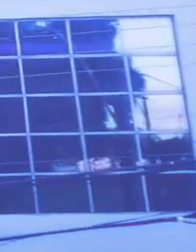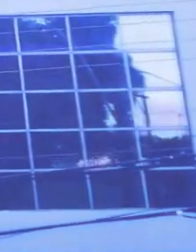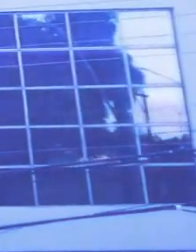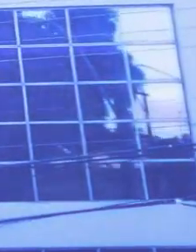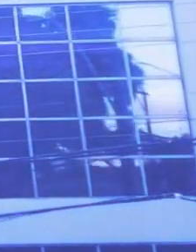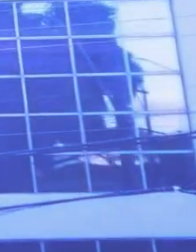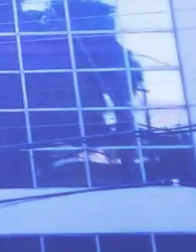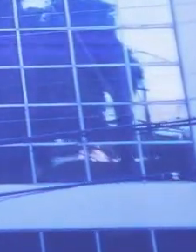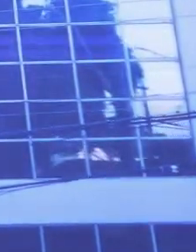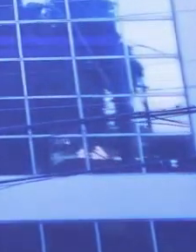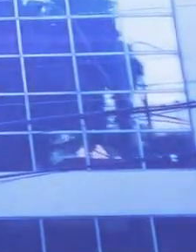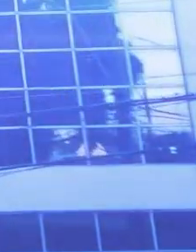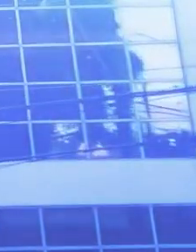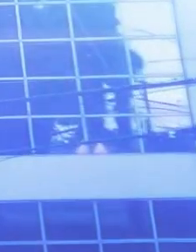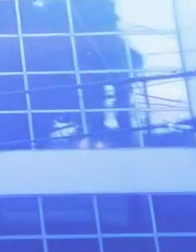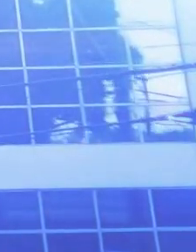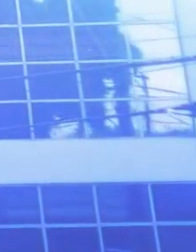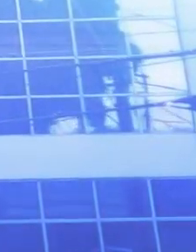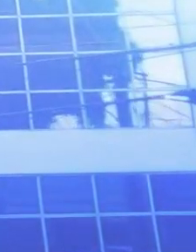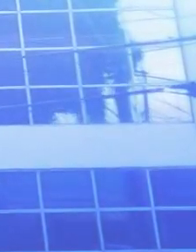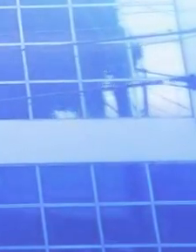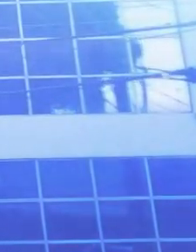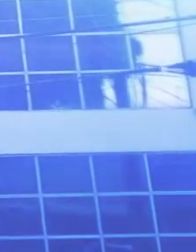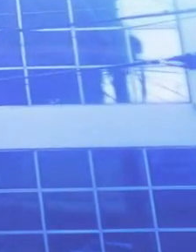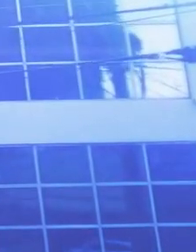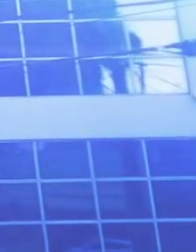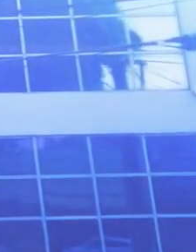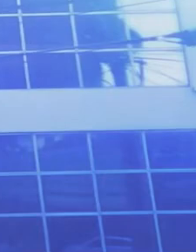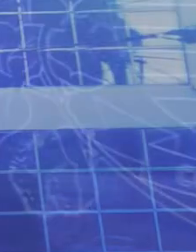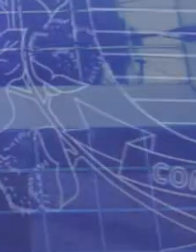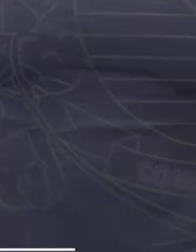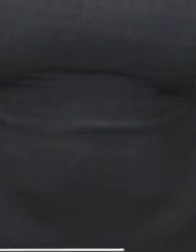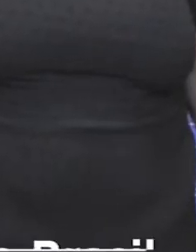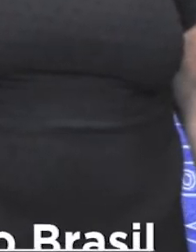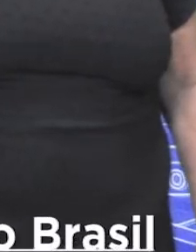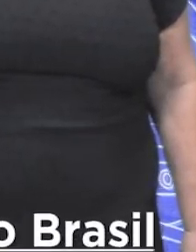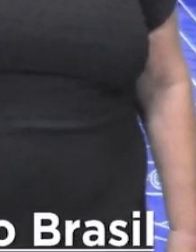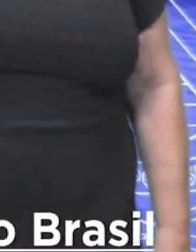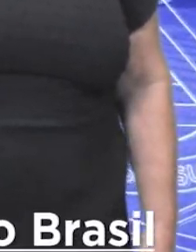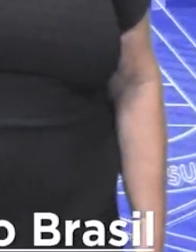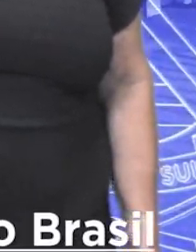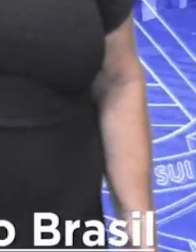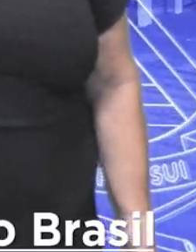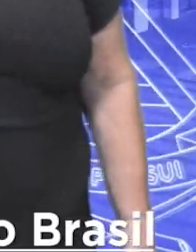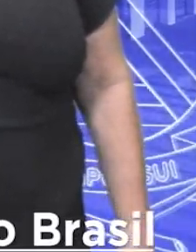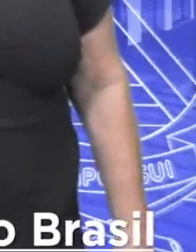Começa agora mais uma sessão na Câmara Municipal de Araçatuba.